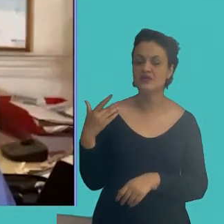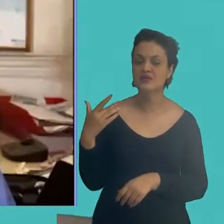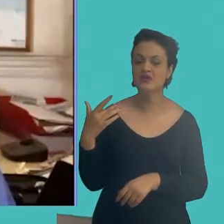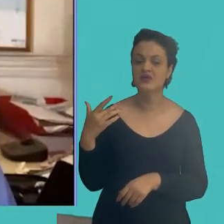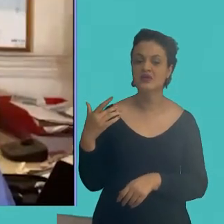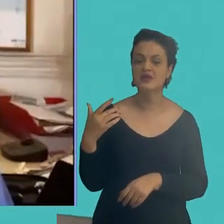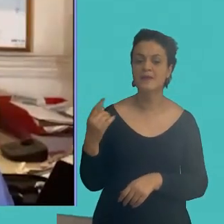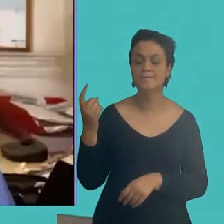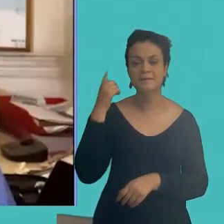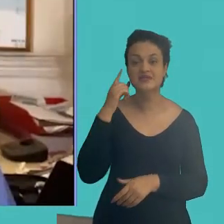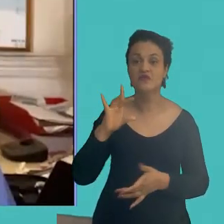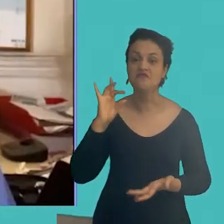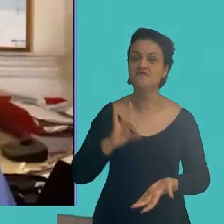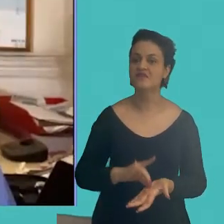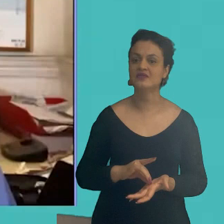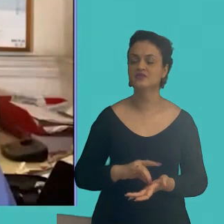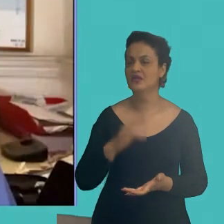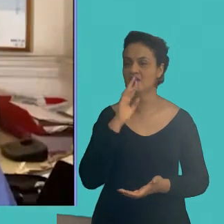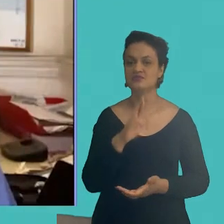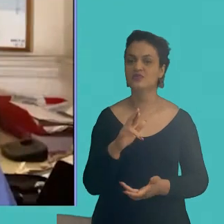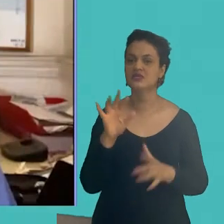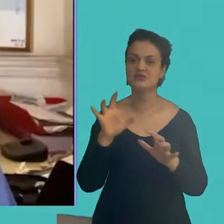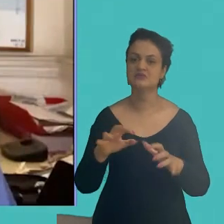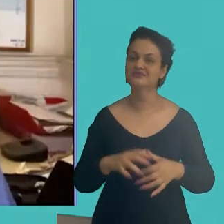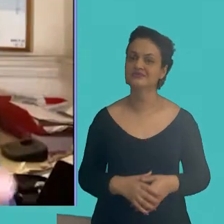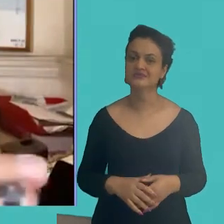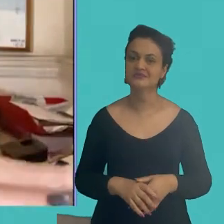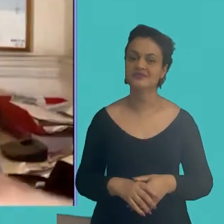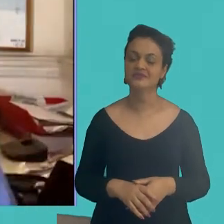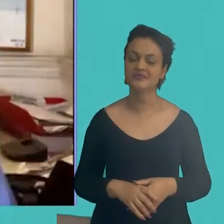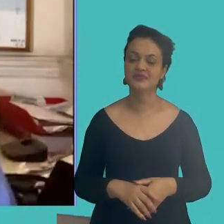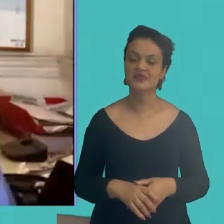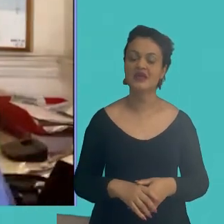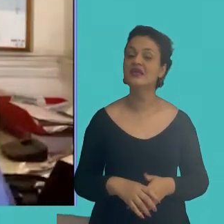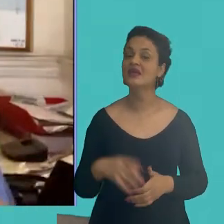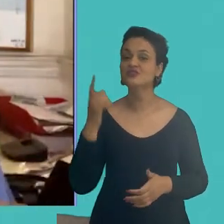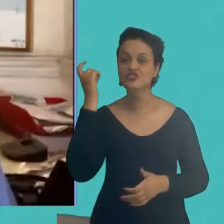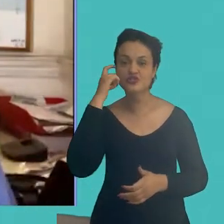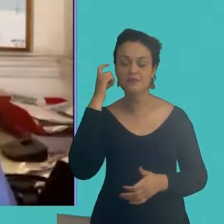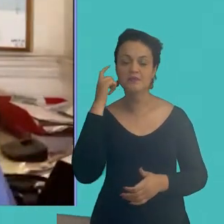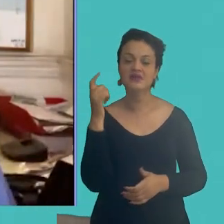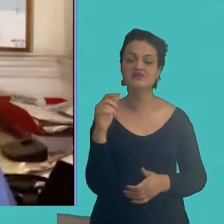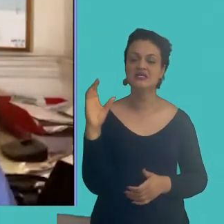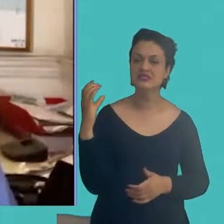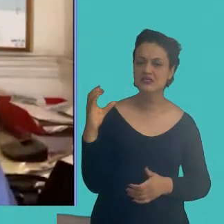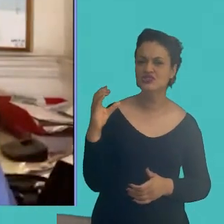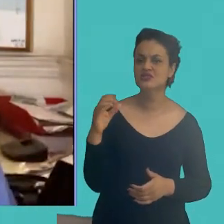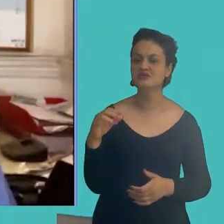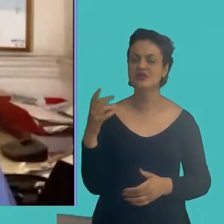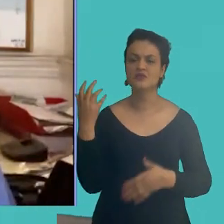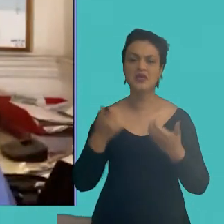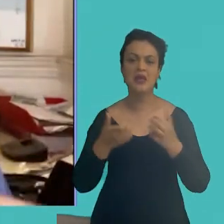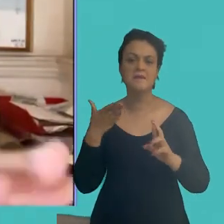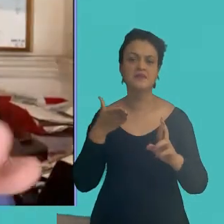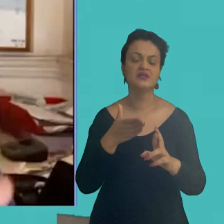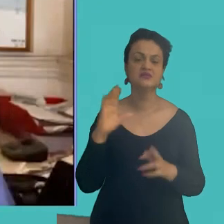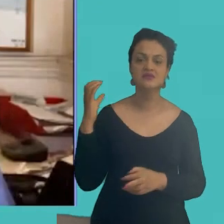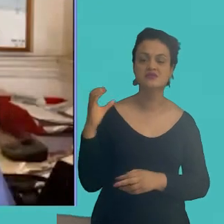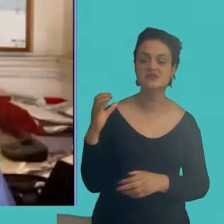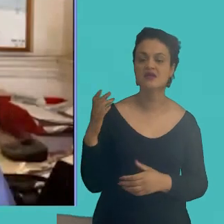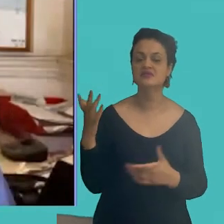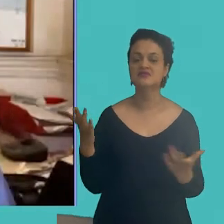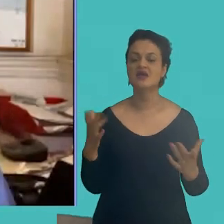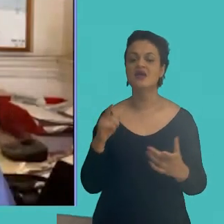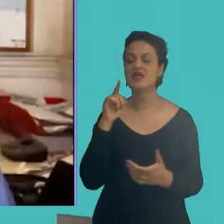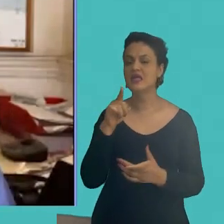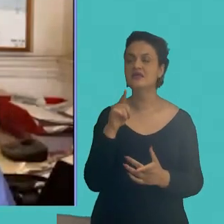fato inconteste. A gente poderia considerar os cientistas e os porta-vozes da ciência como os